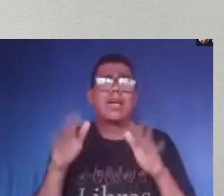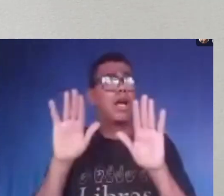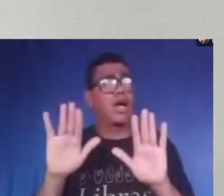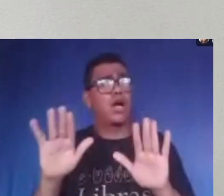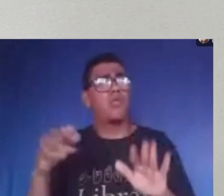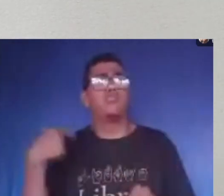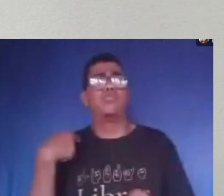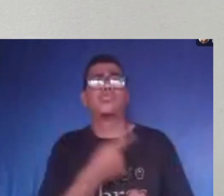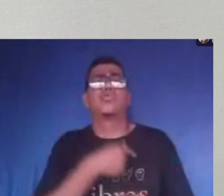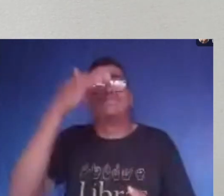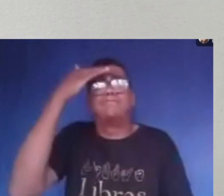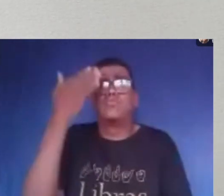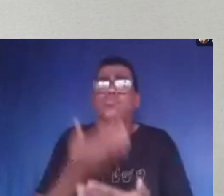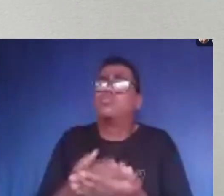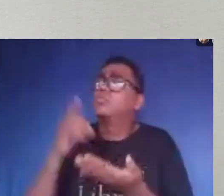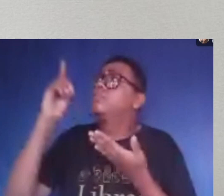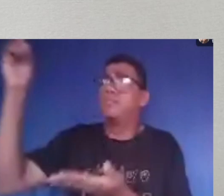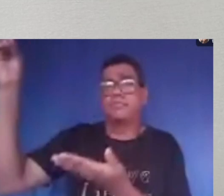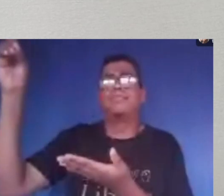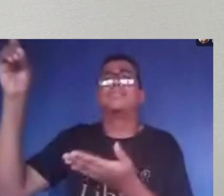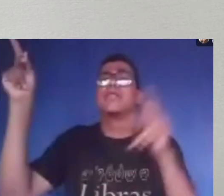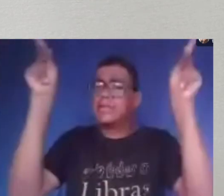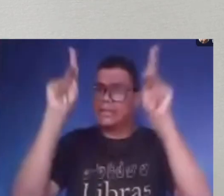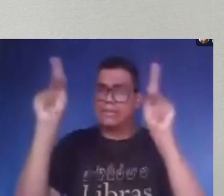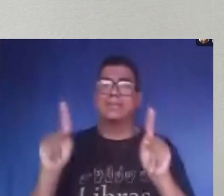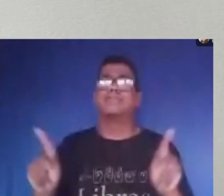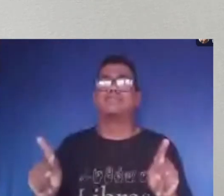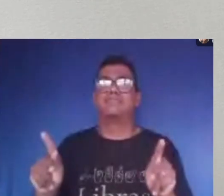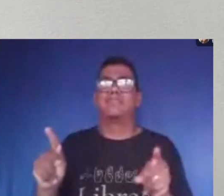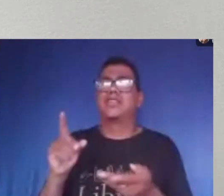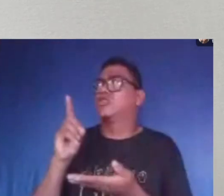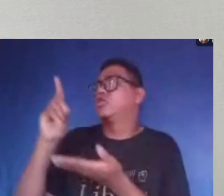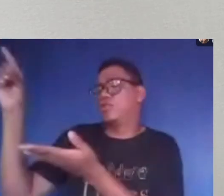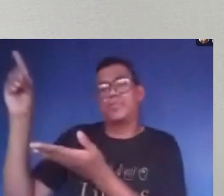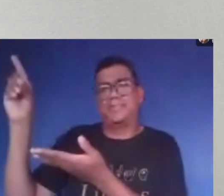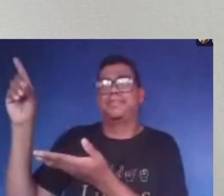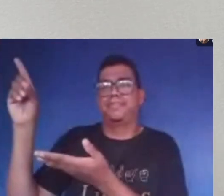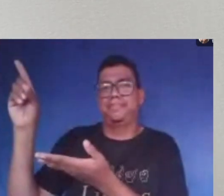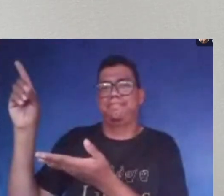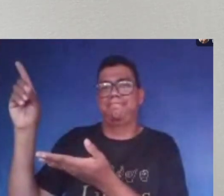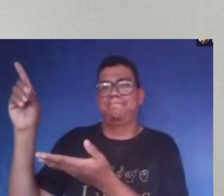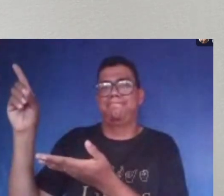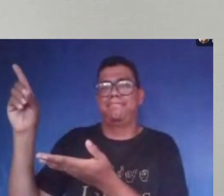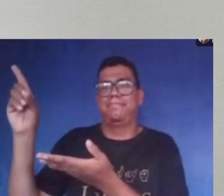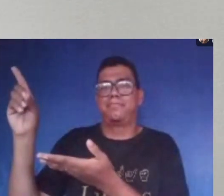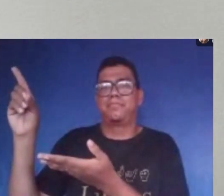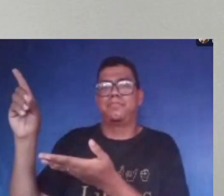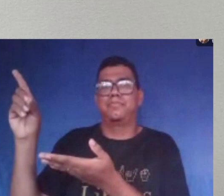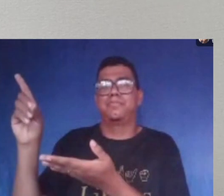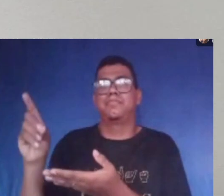4, versículos 6 e 7, que a Bíblia nos diz: não estejais inquietos por coisa